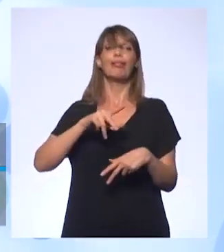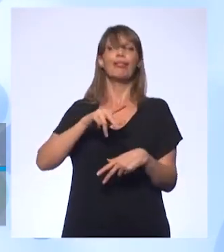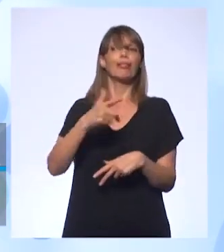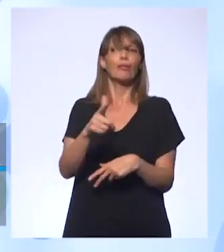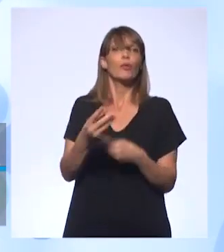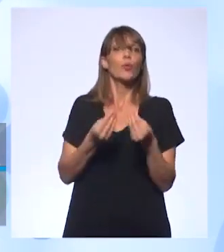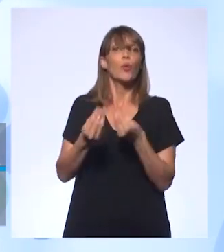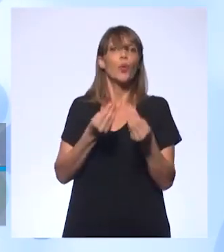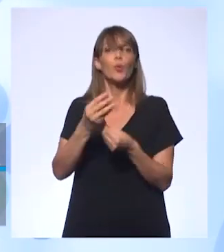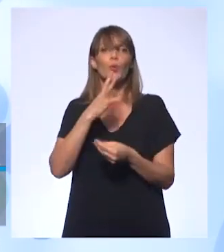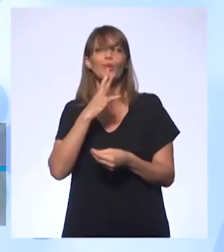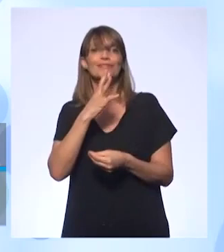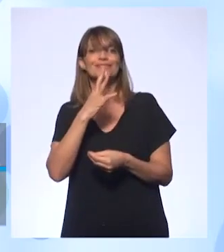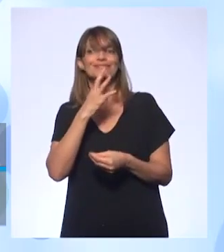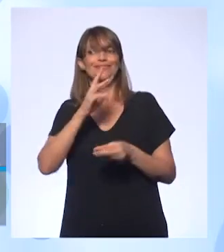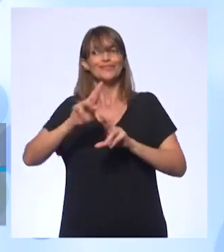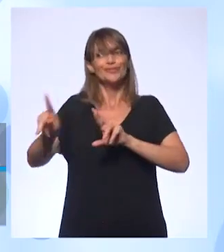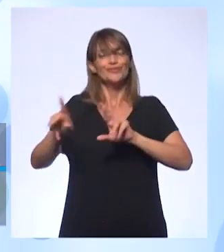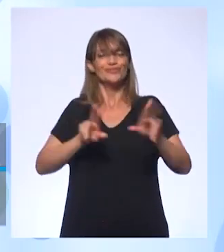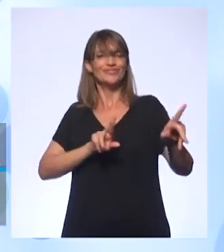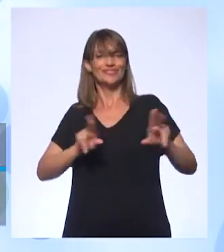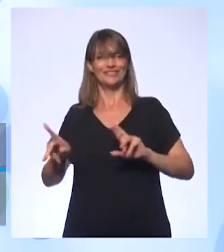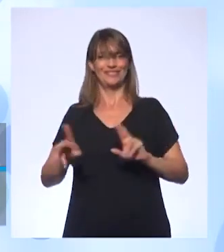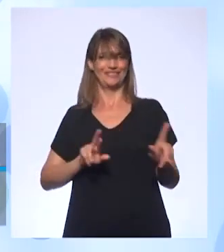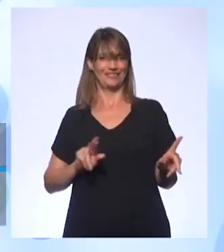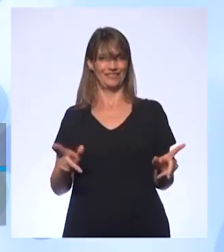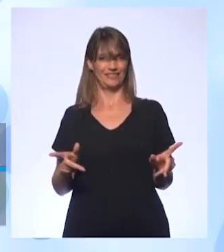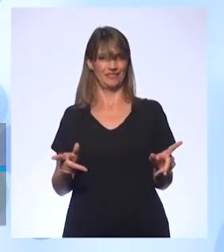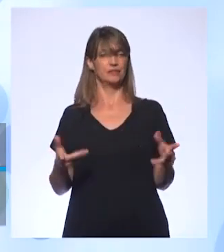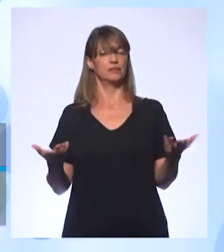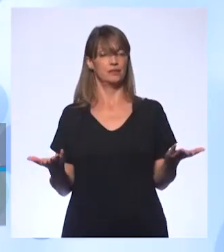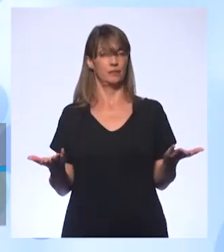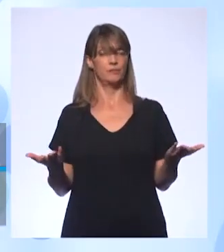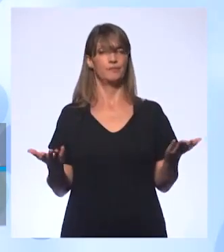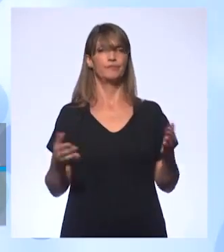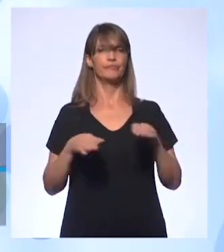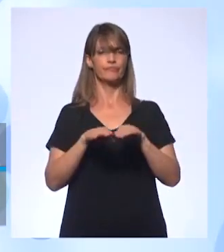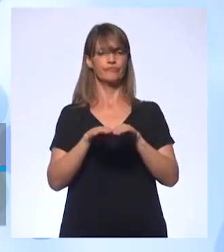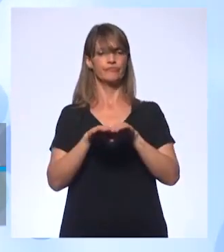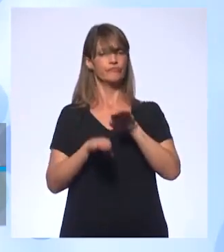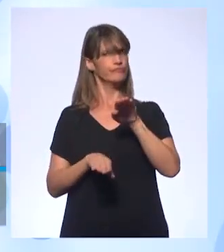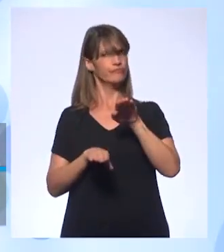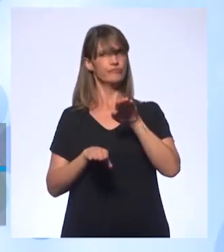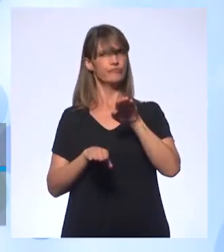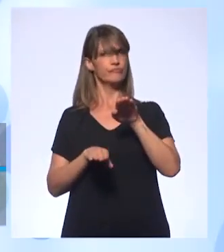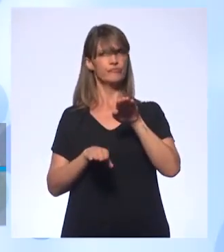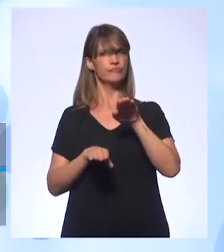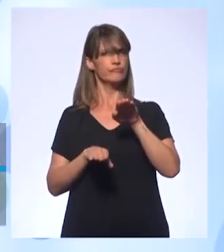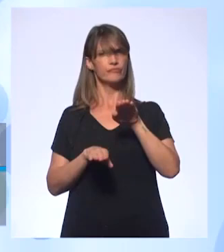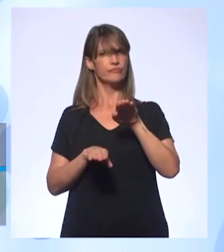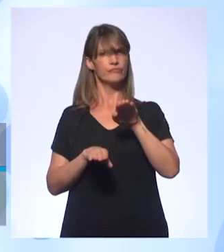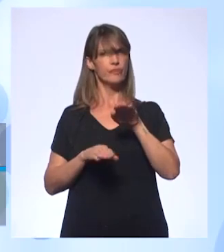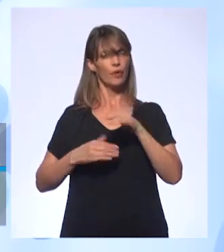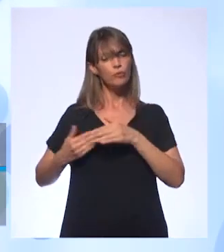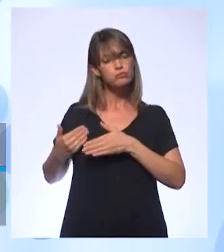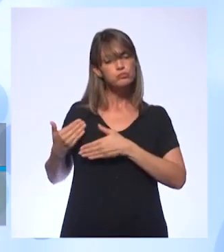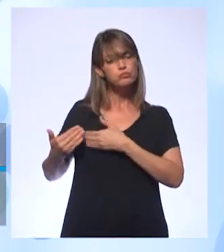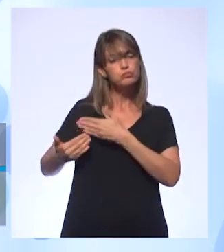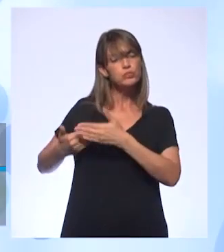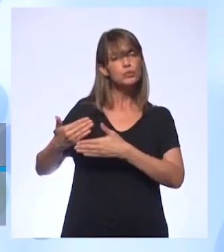Então, nessa aula, nós vamos perceber que a desigualdade, ela normalmente é associada a um